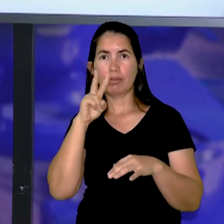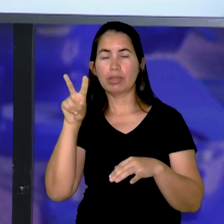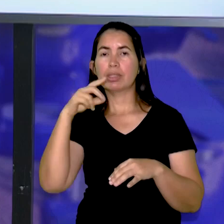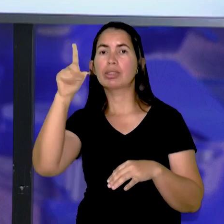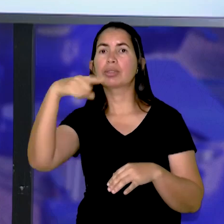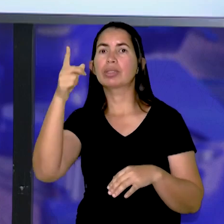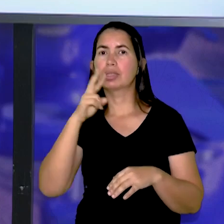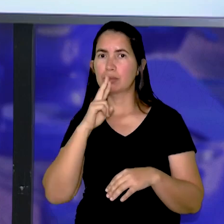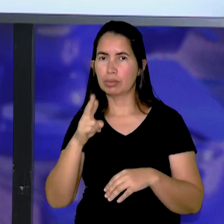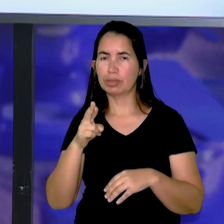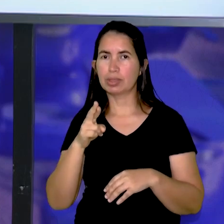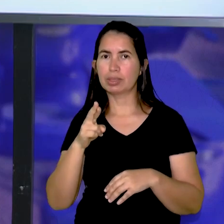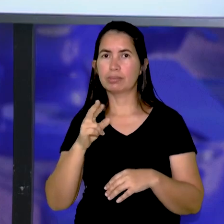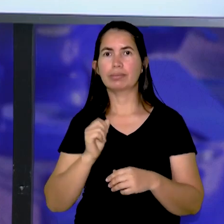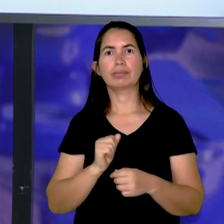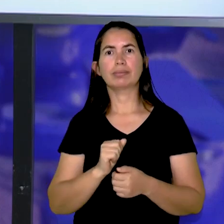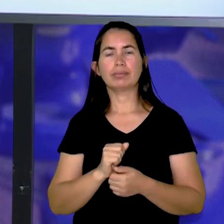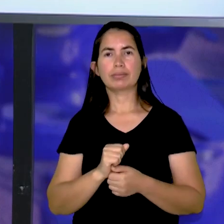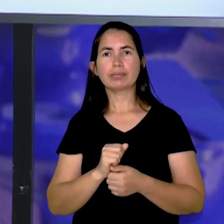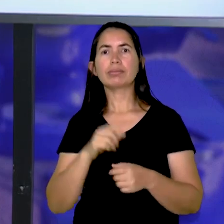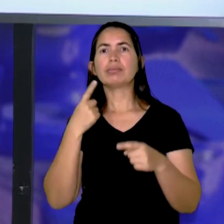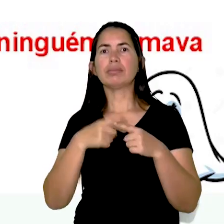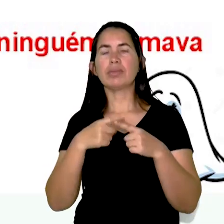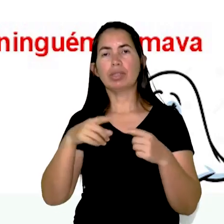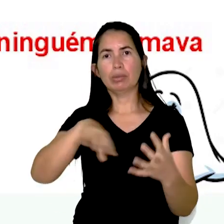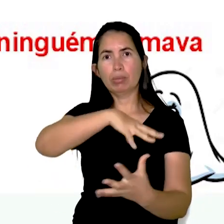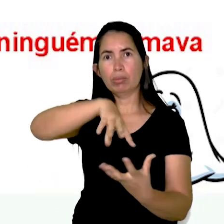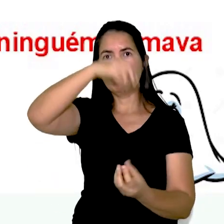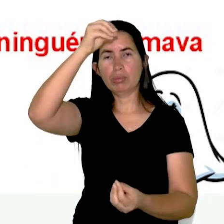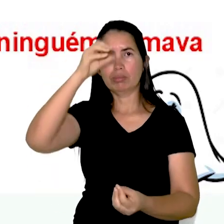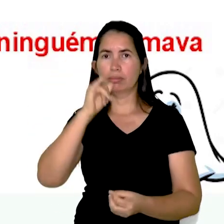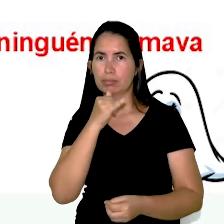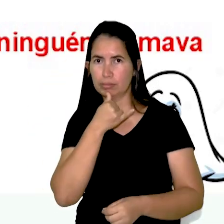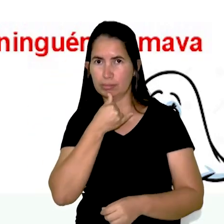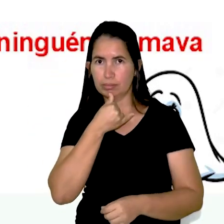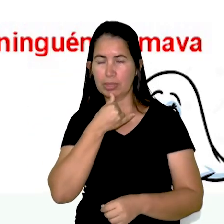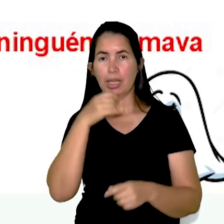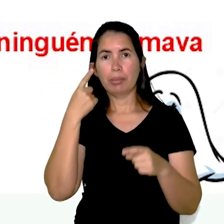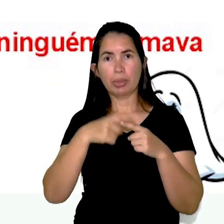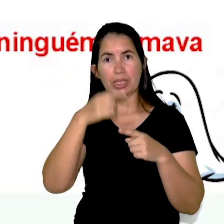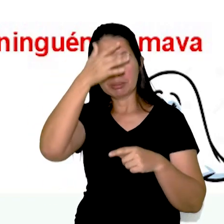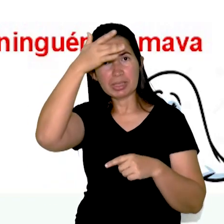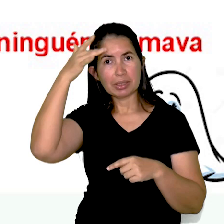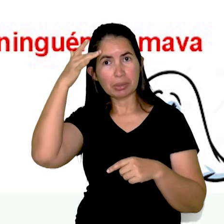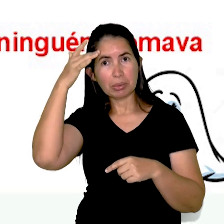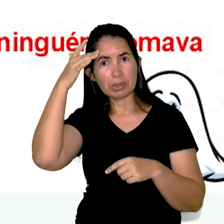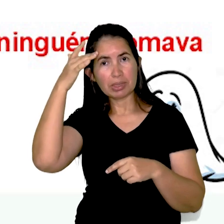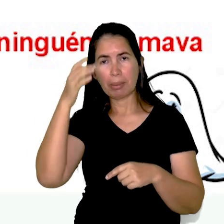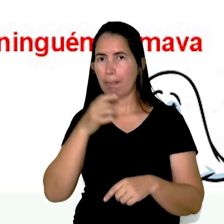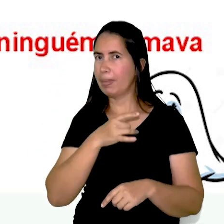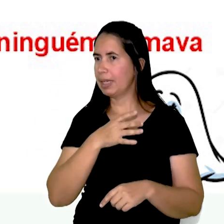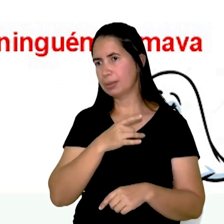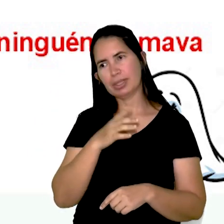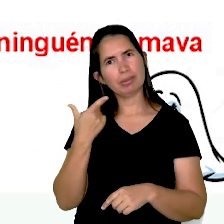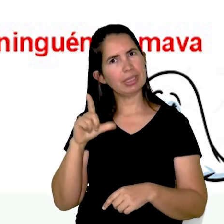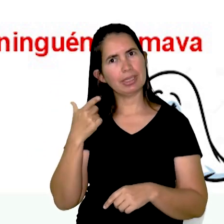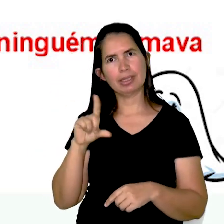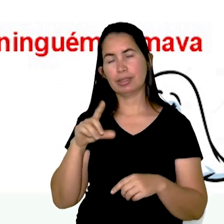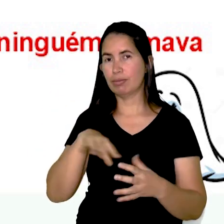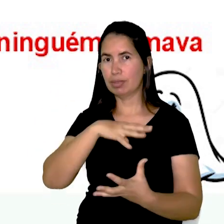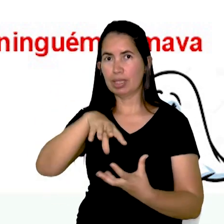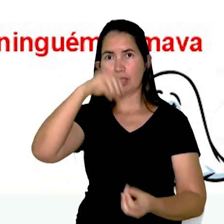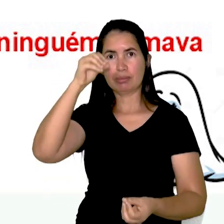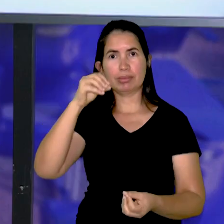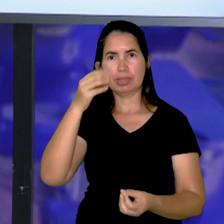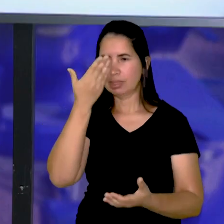outras respostas. Vamos lá. Por que os fantasmas estavam tristes? Porque as pessoas não tinham mais medo de fantasma e não